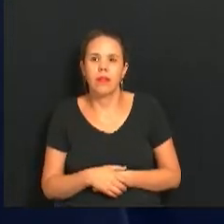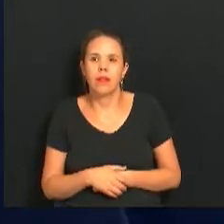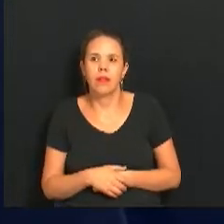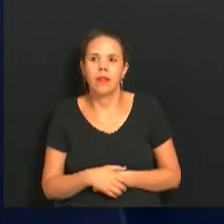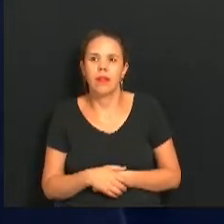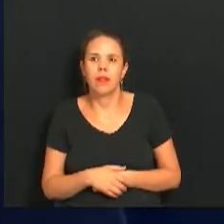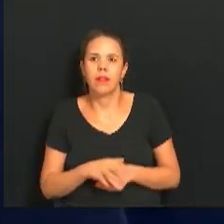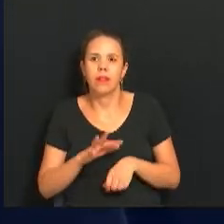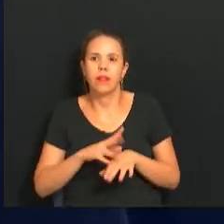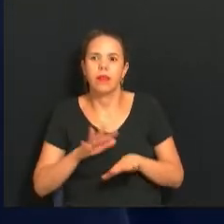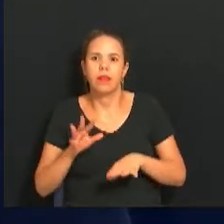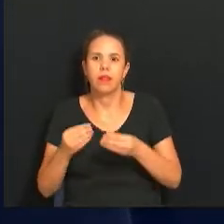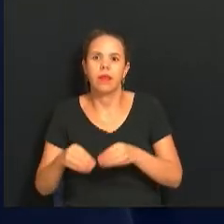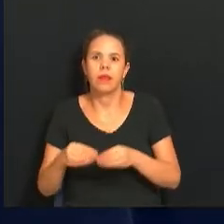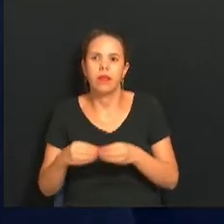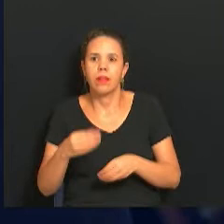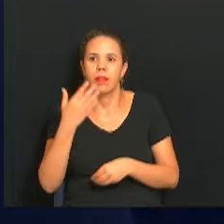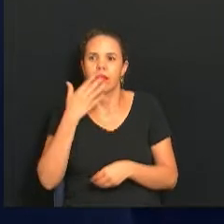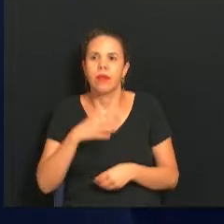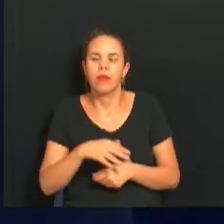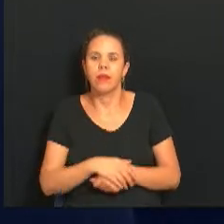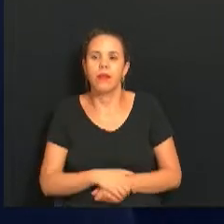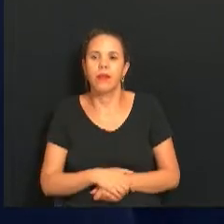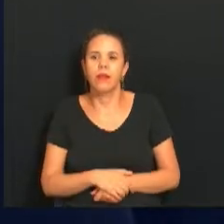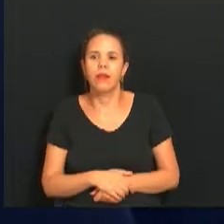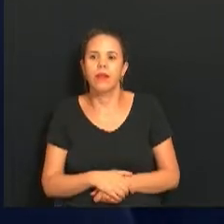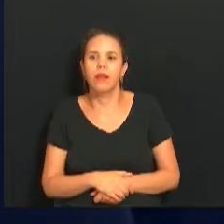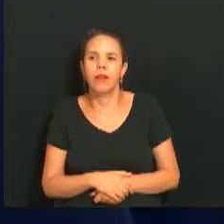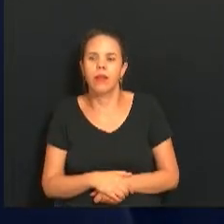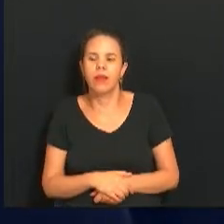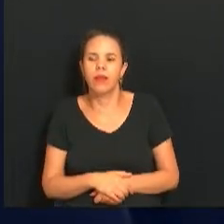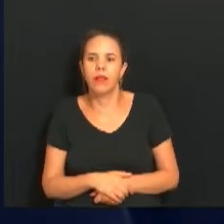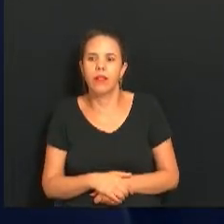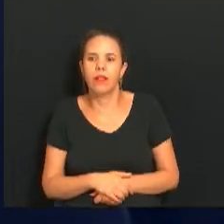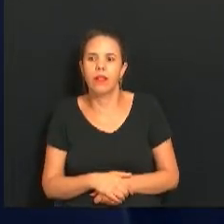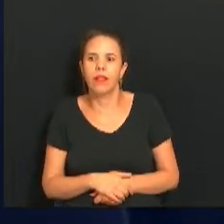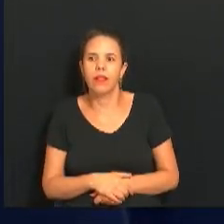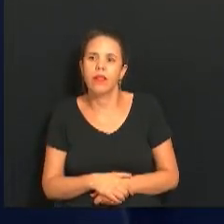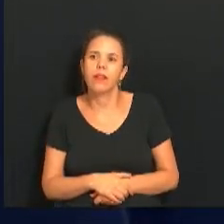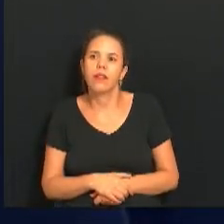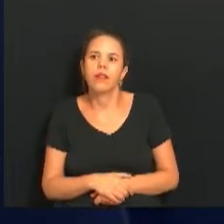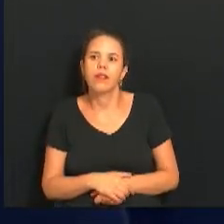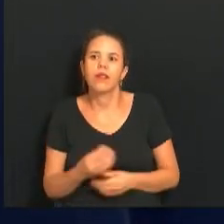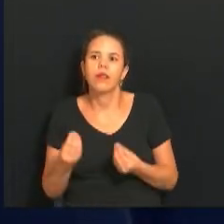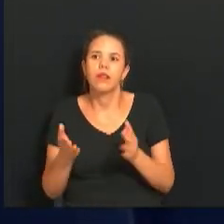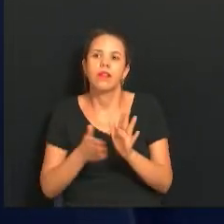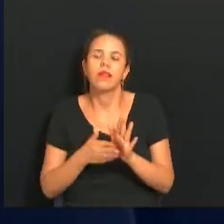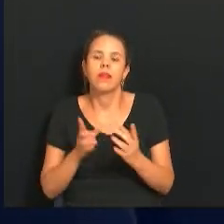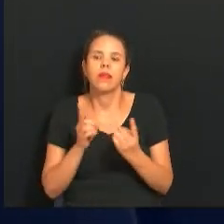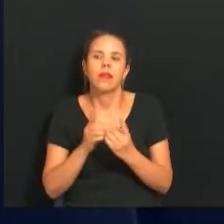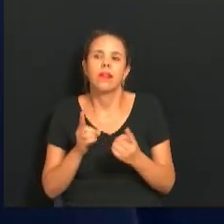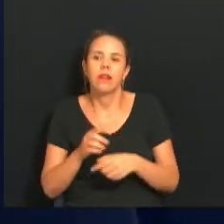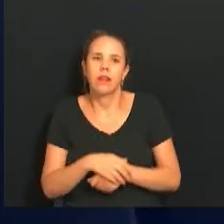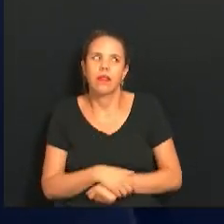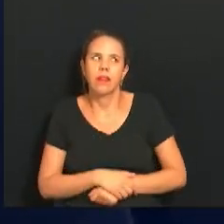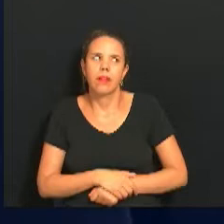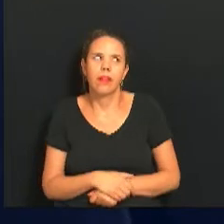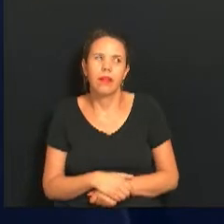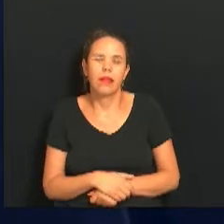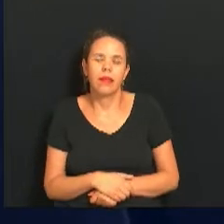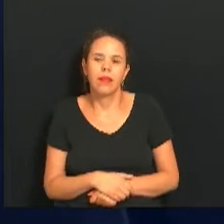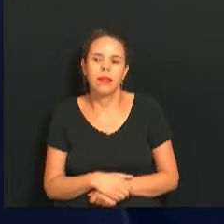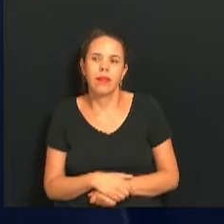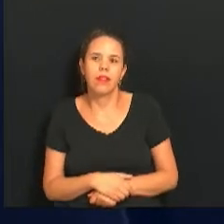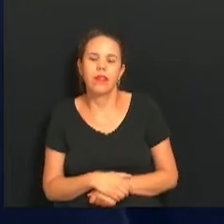que afetam as crianças, né? E vai ser a primeira vez que o Mário Gatti justamente está oferecendo o serviço. A princípio para